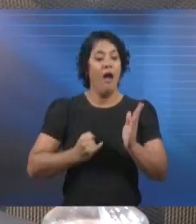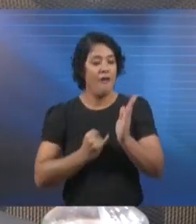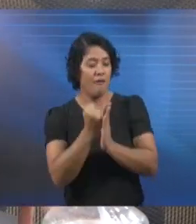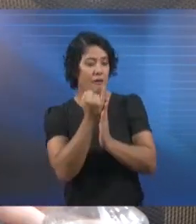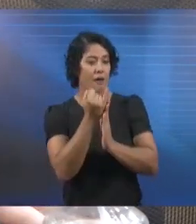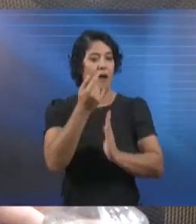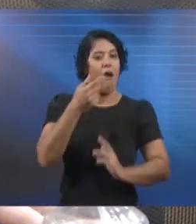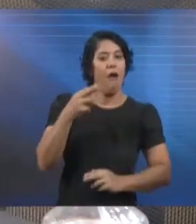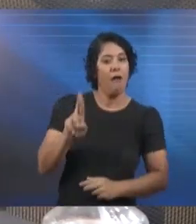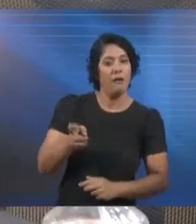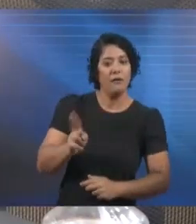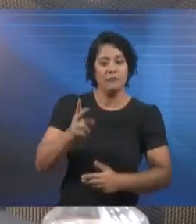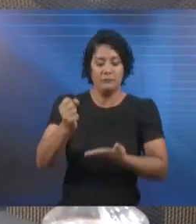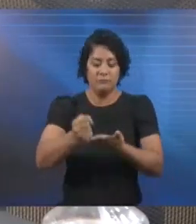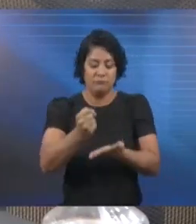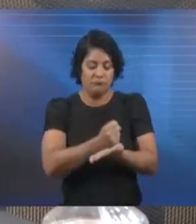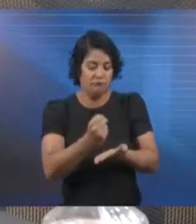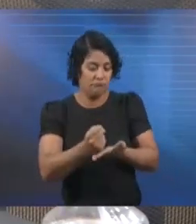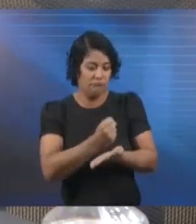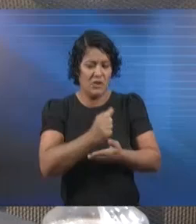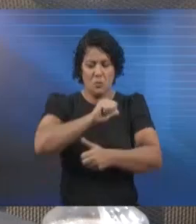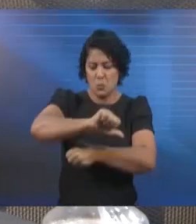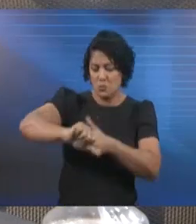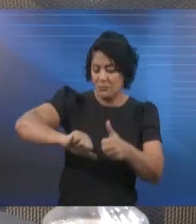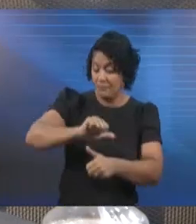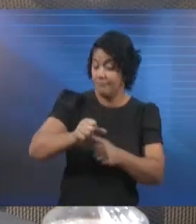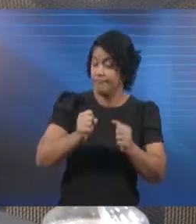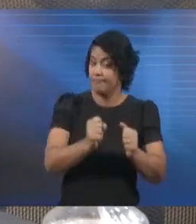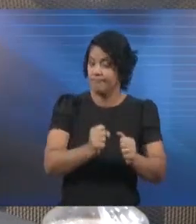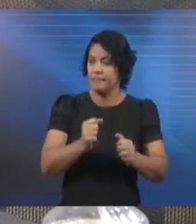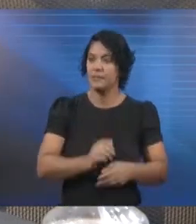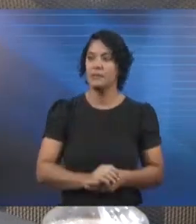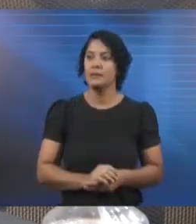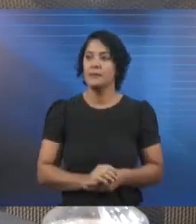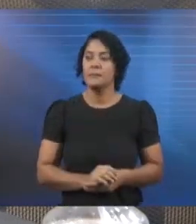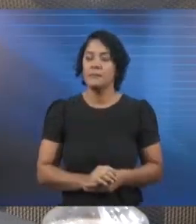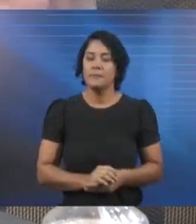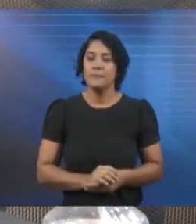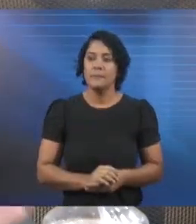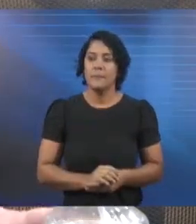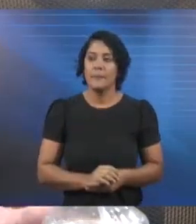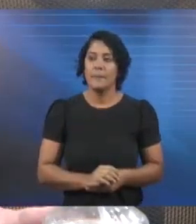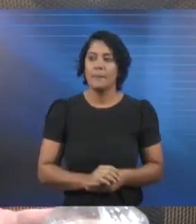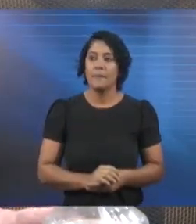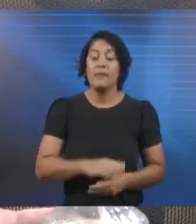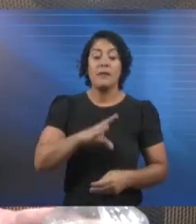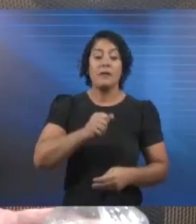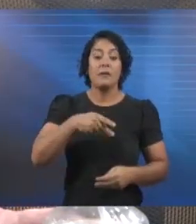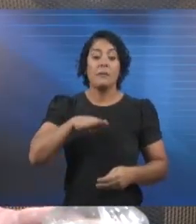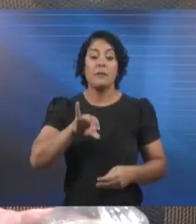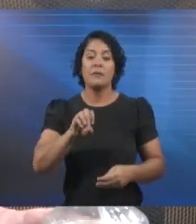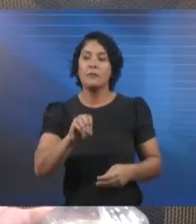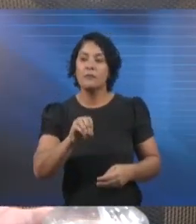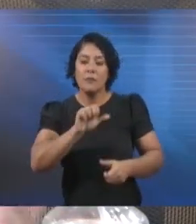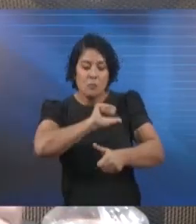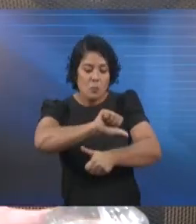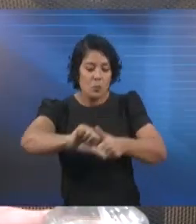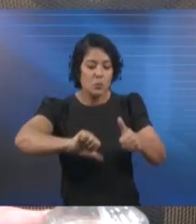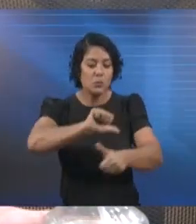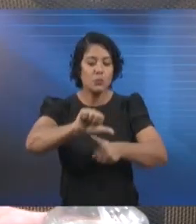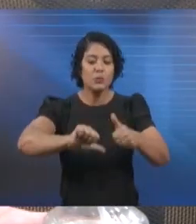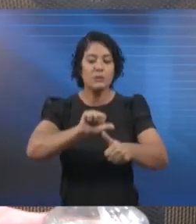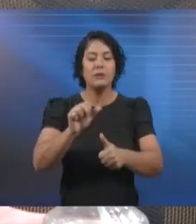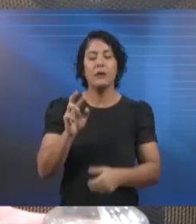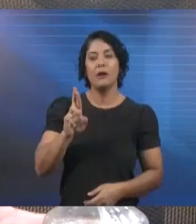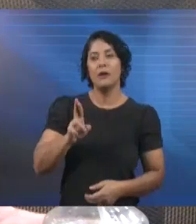esse contrato ele pode ser objeto de mudanças pela pela pelo câmbio que pode mudar a cotação